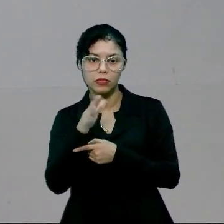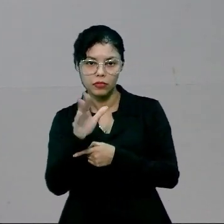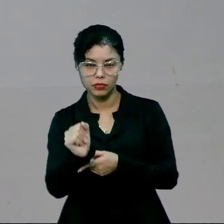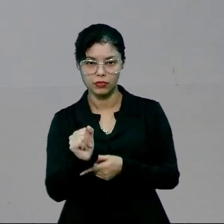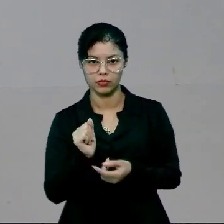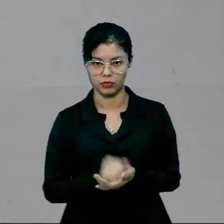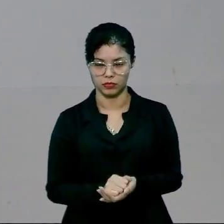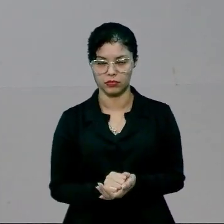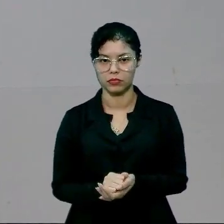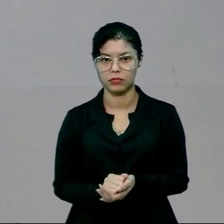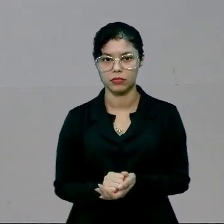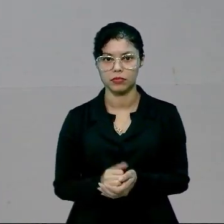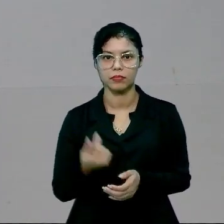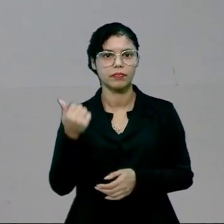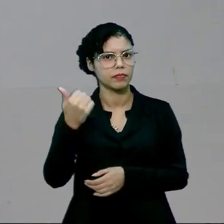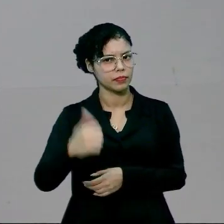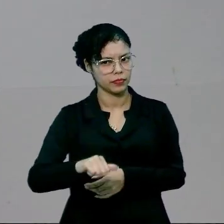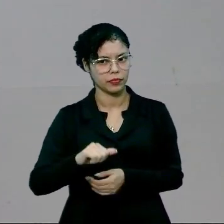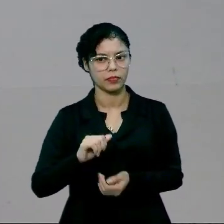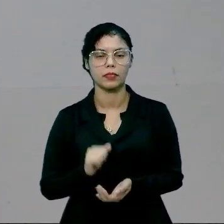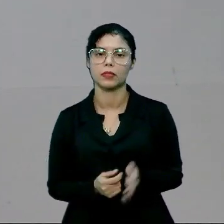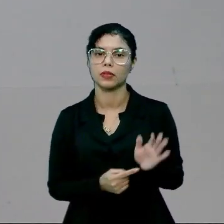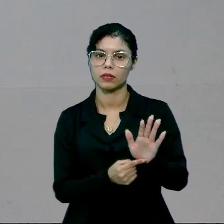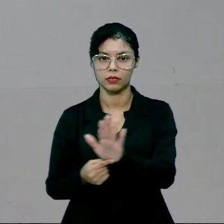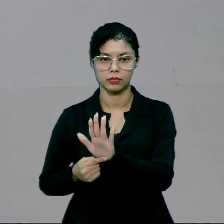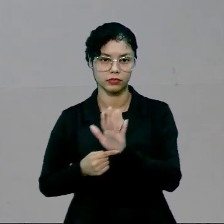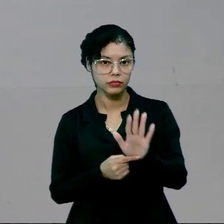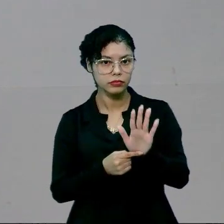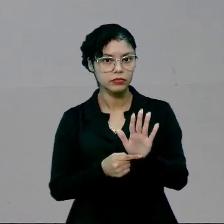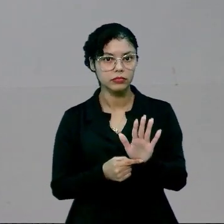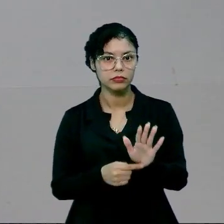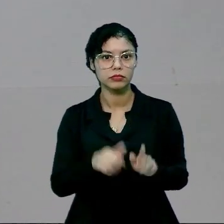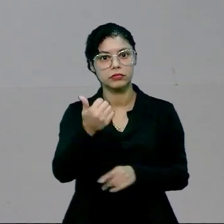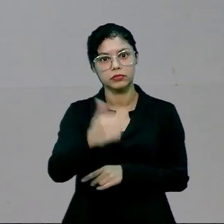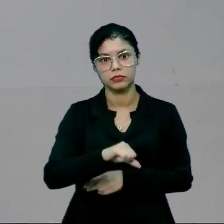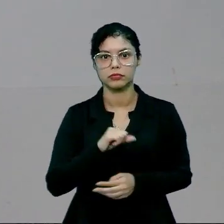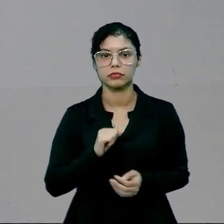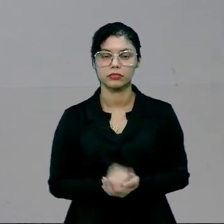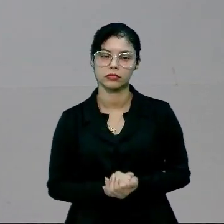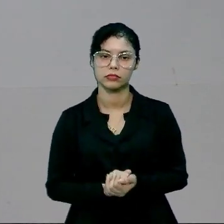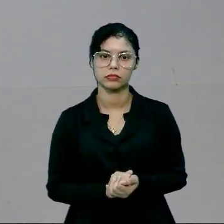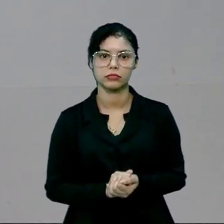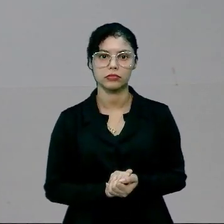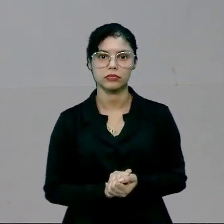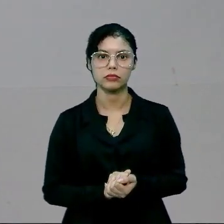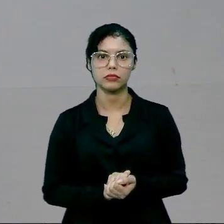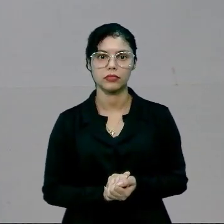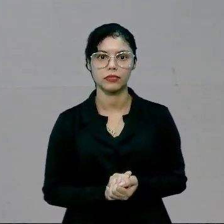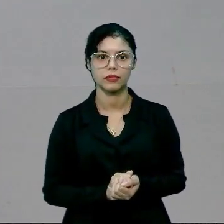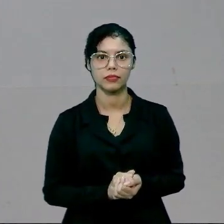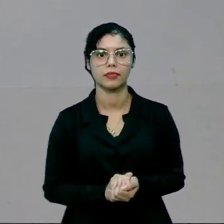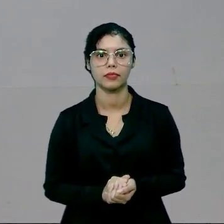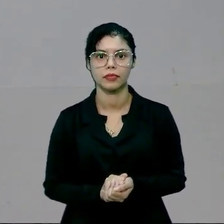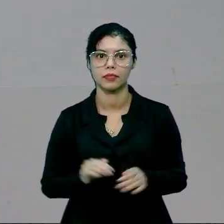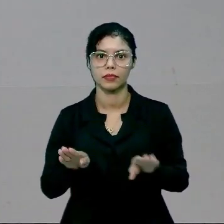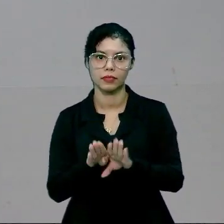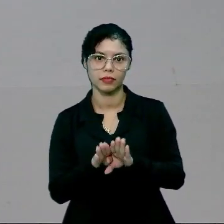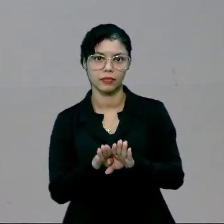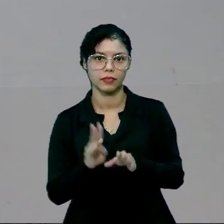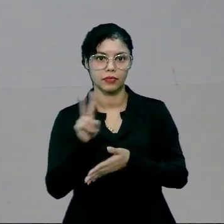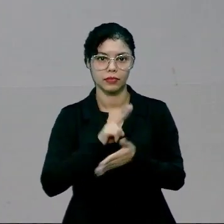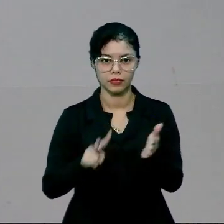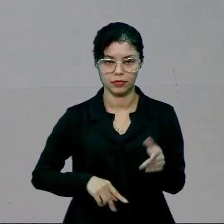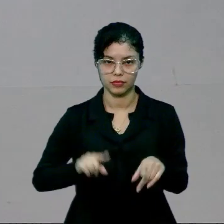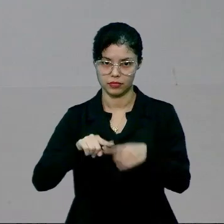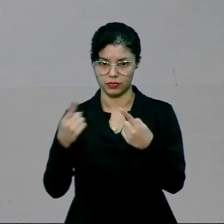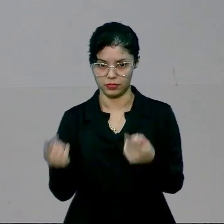uma forma negativa, uma apresentação de uma forma muito negativa e não sei se é para qualquer leitor,